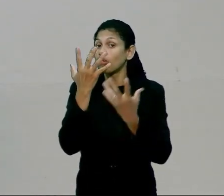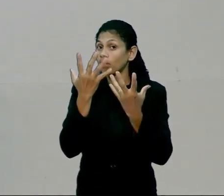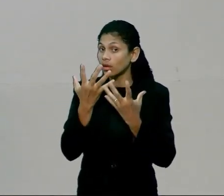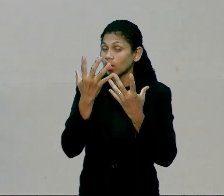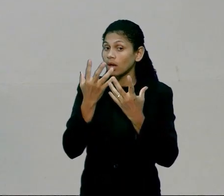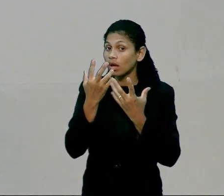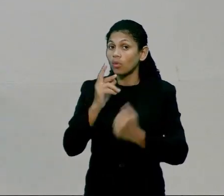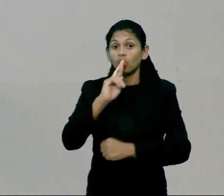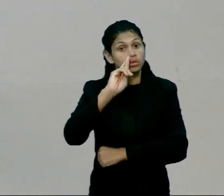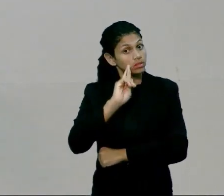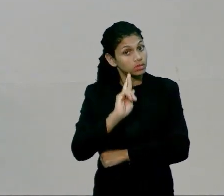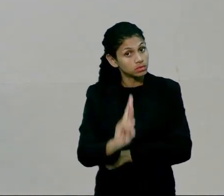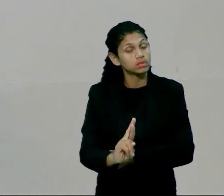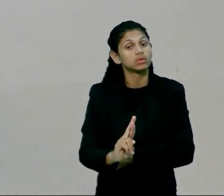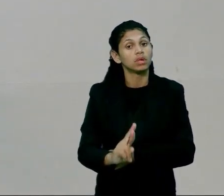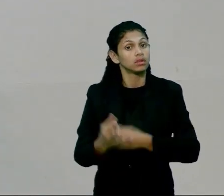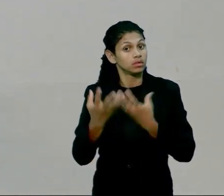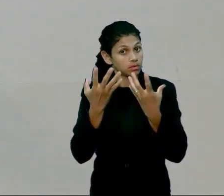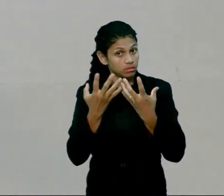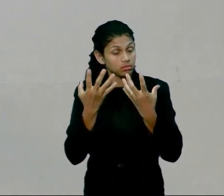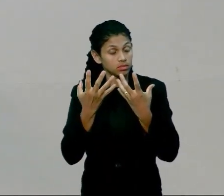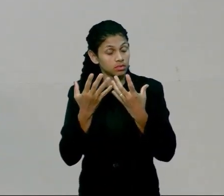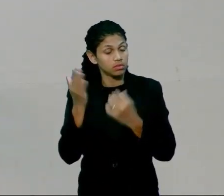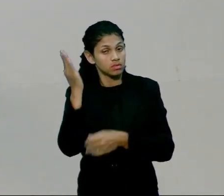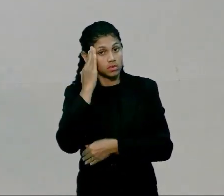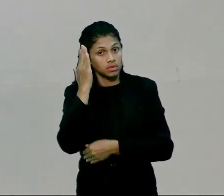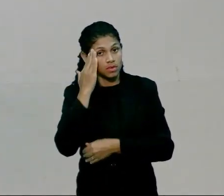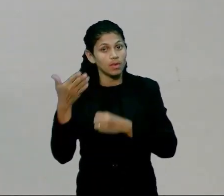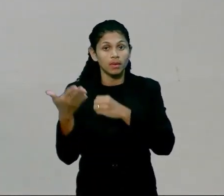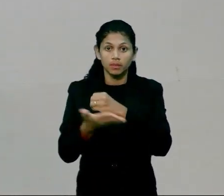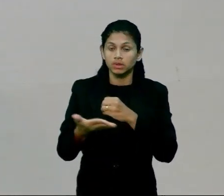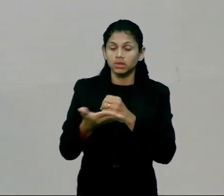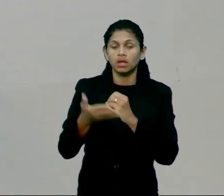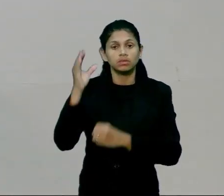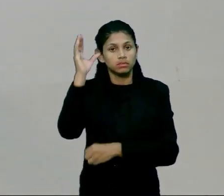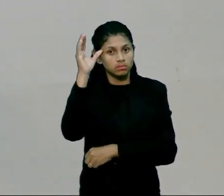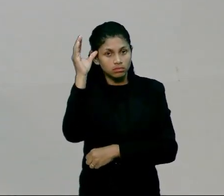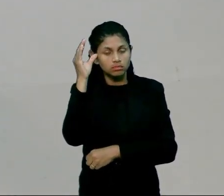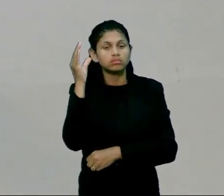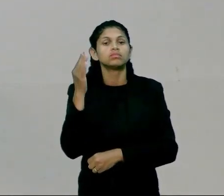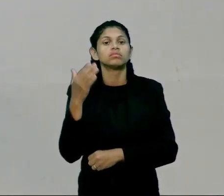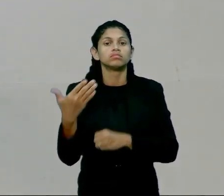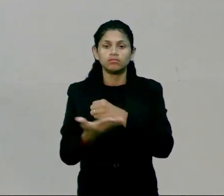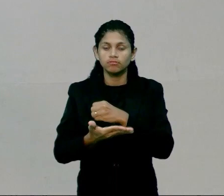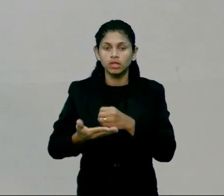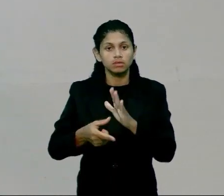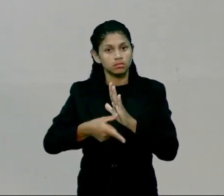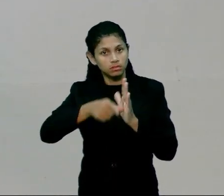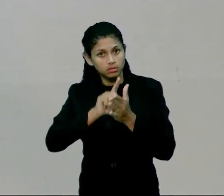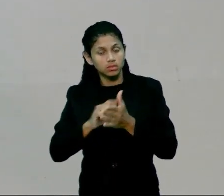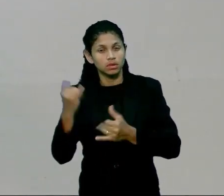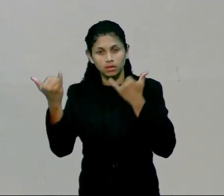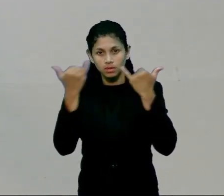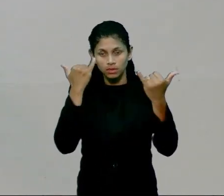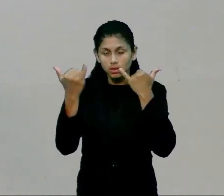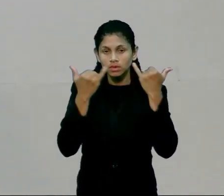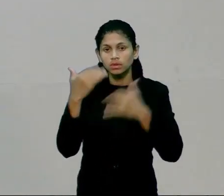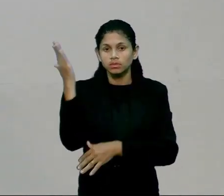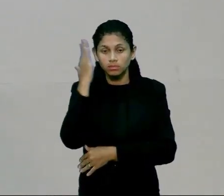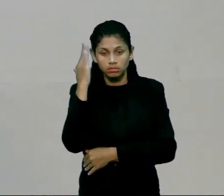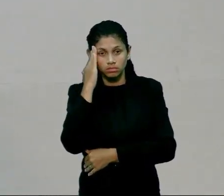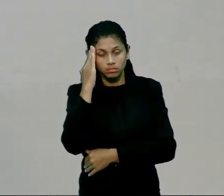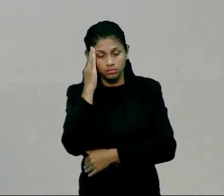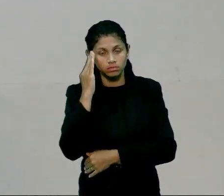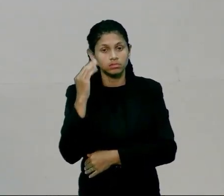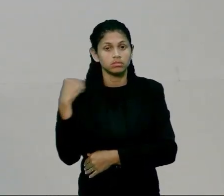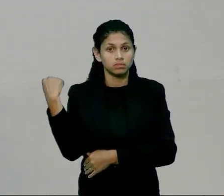o resultado que eu quero. E eu só vou saber isso com base no conhecimento, com base nessa base primária de informações e de saberes que a gente